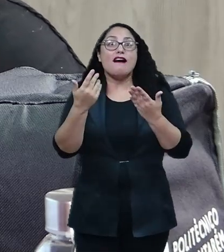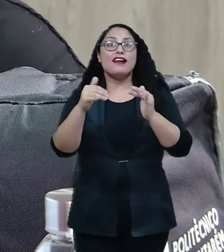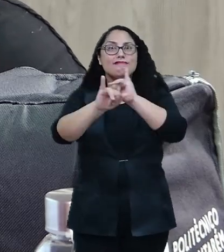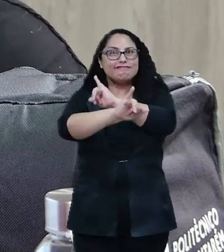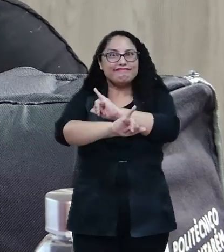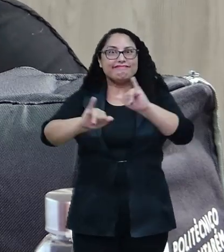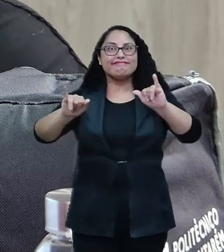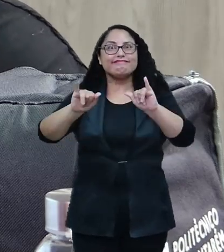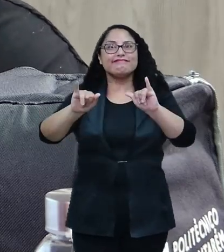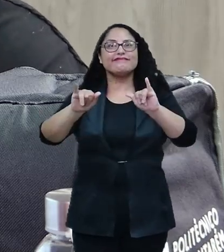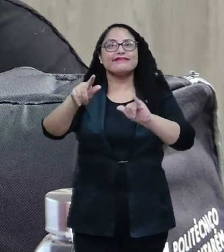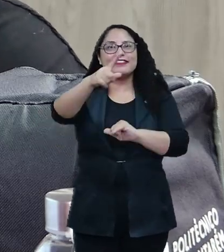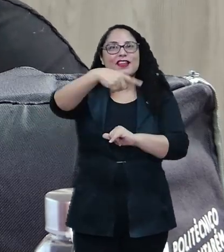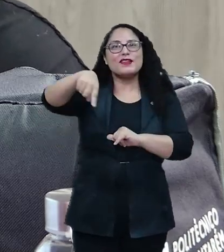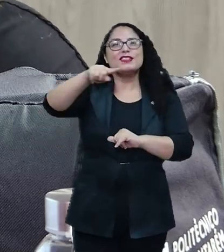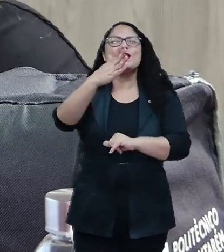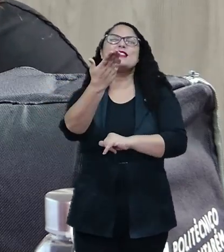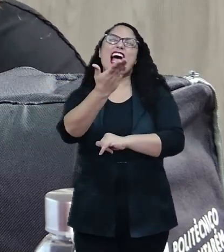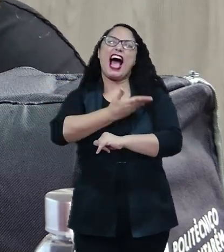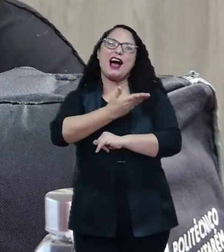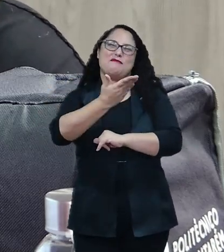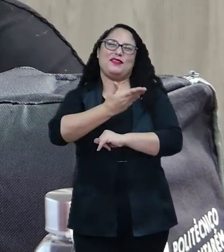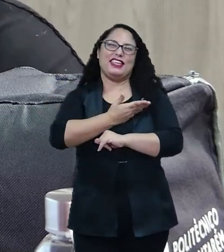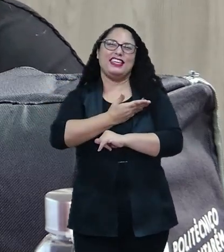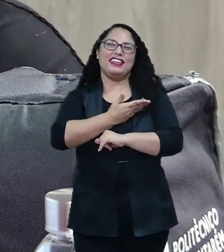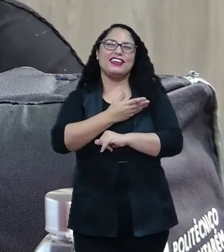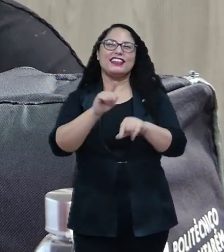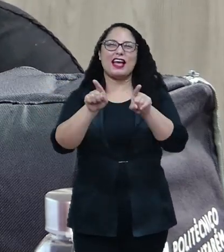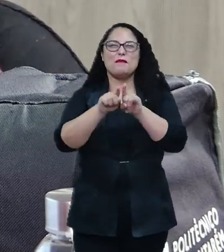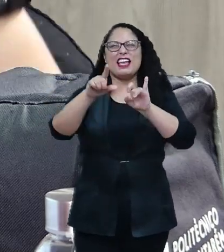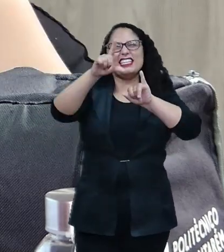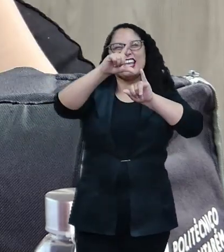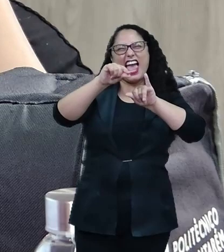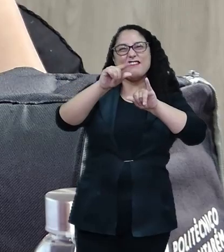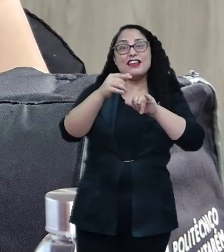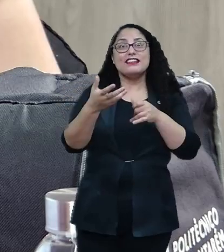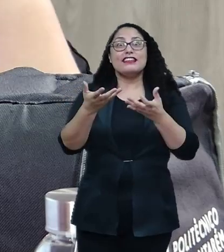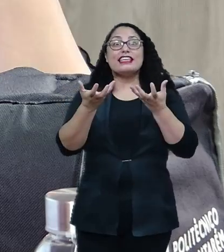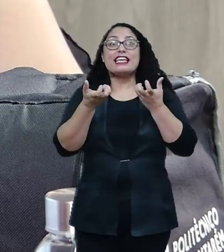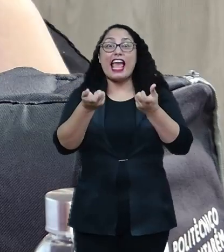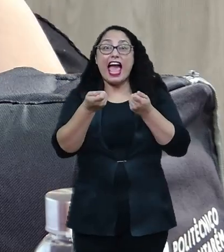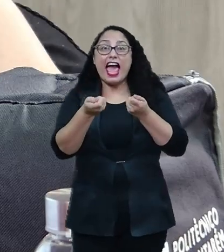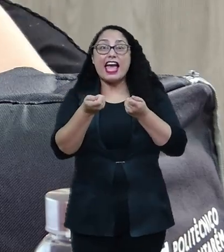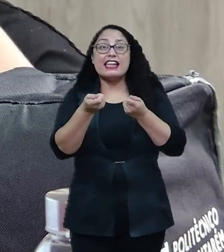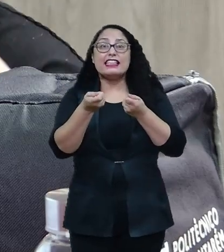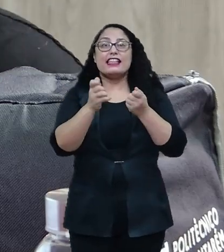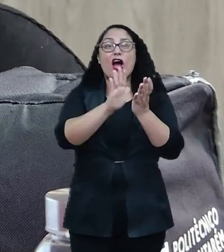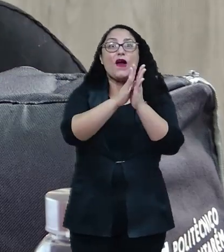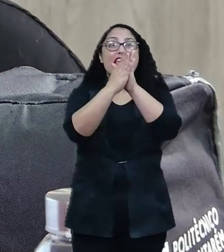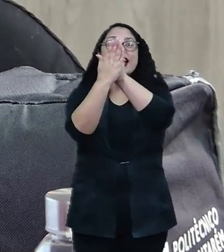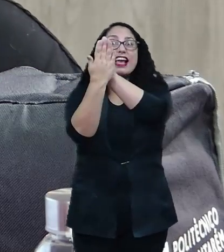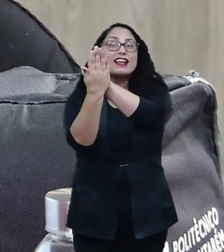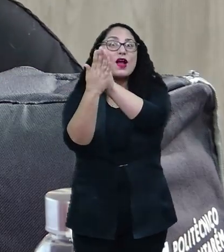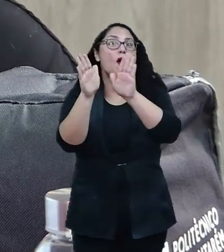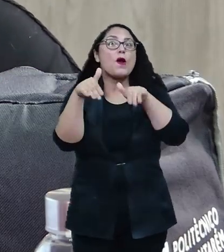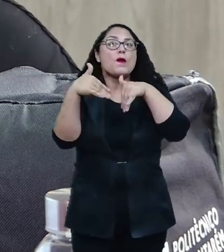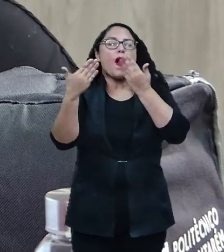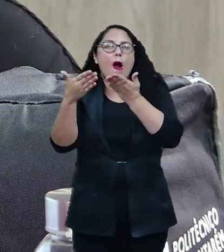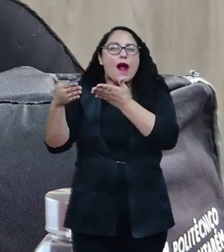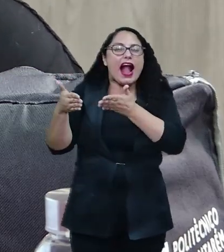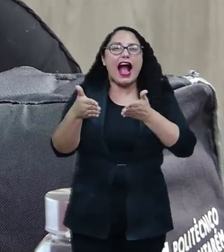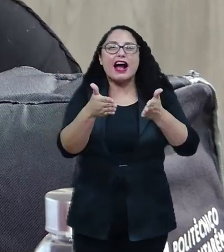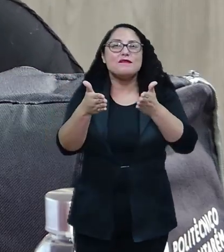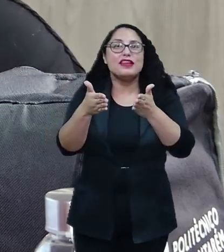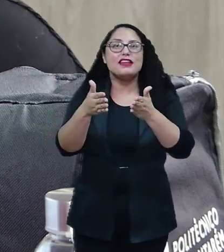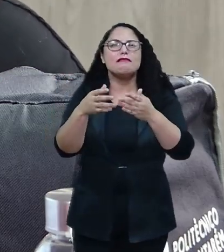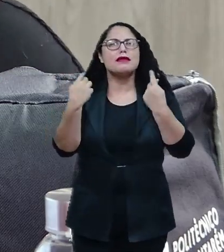que vocês deixam para os seus colegas, né, para os colegas do UFB que querem tentar um intercâmbio, qual o caminho, o que